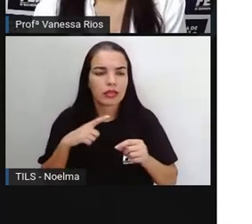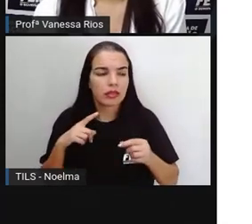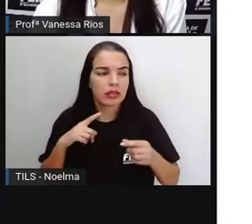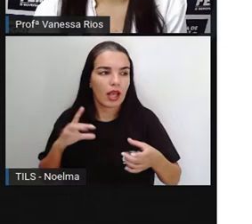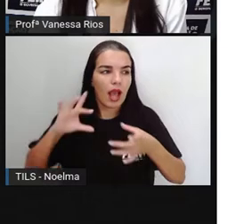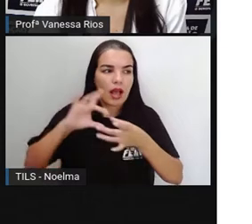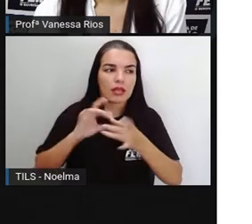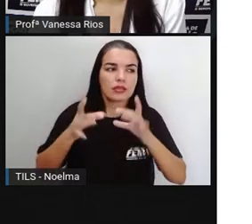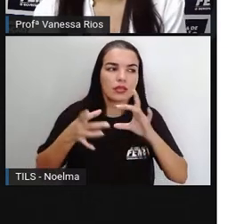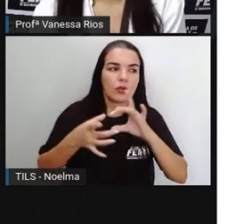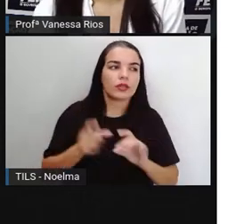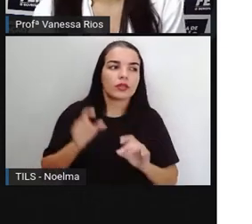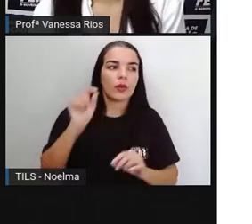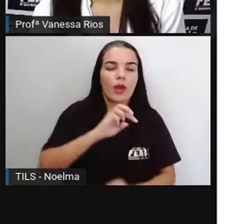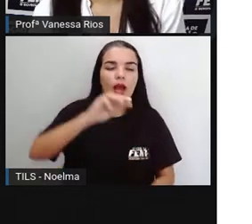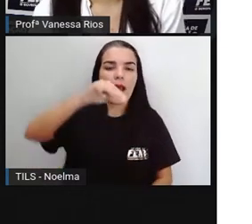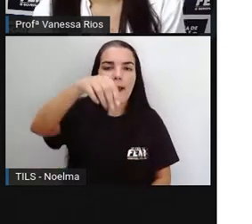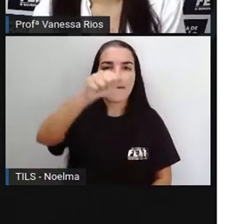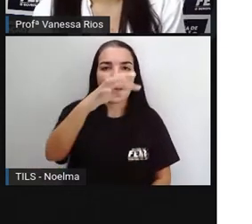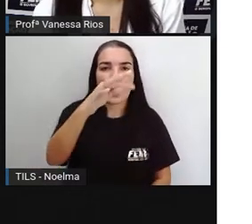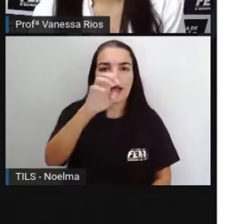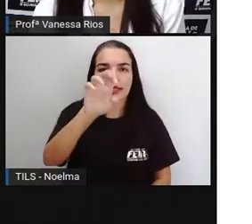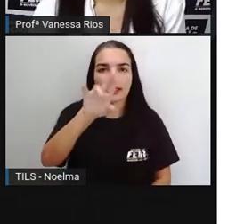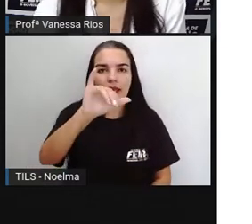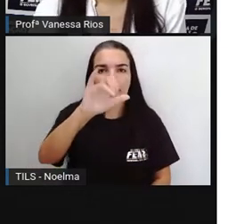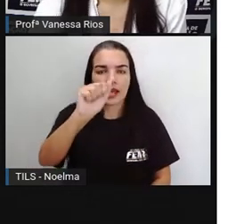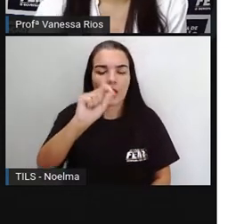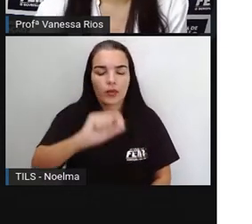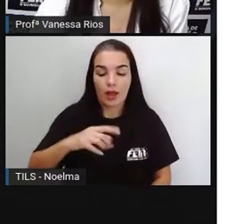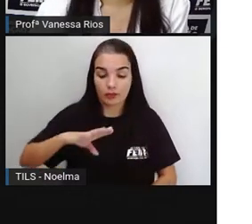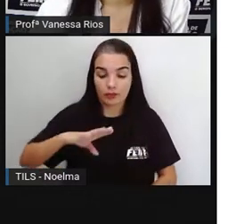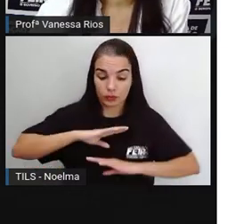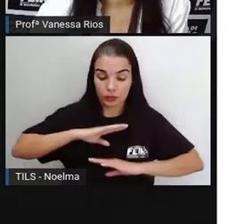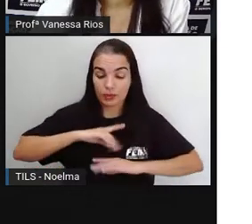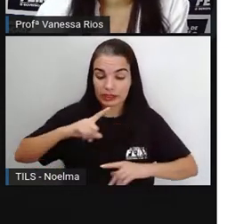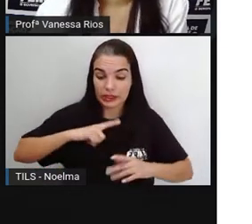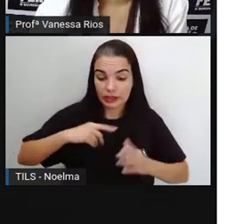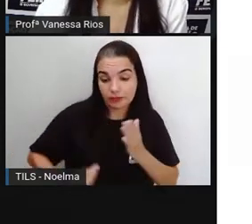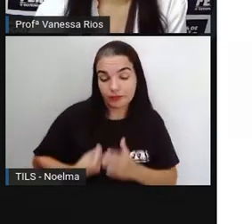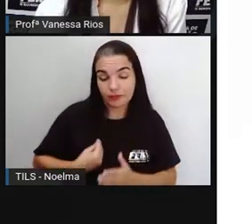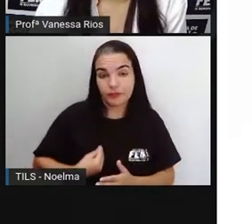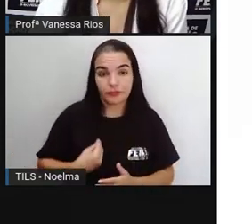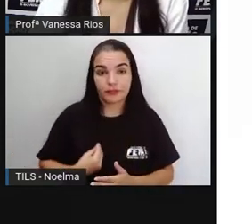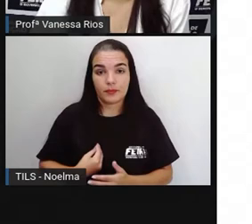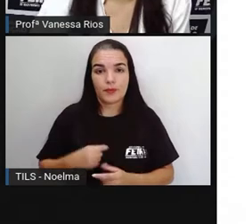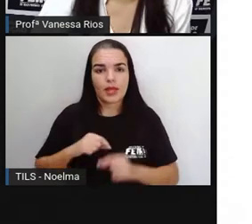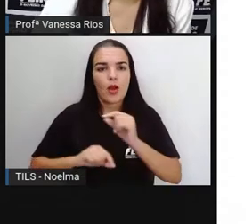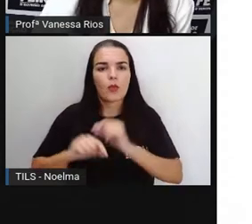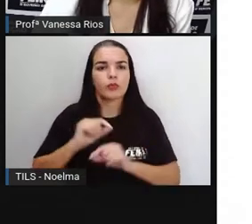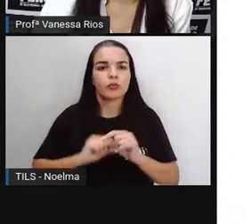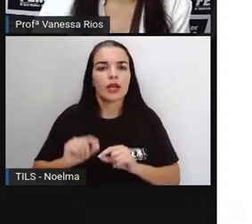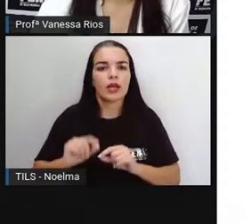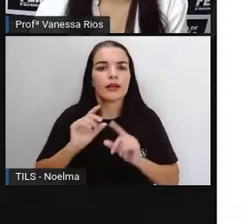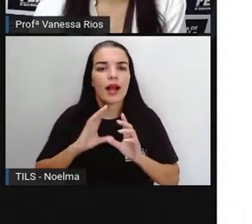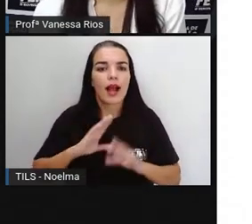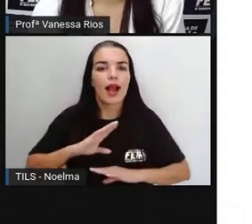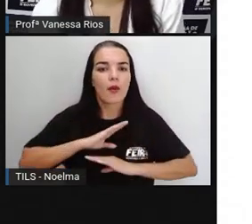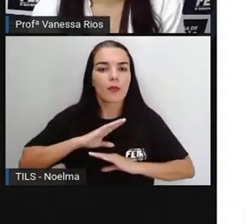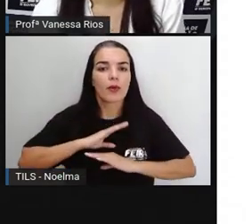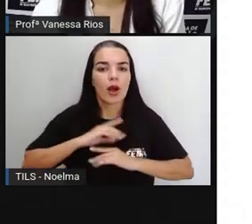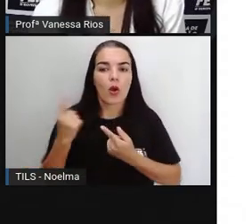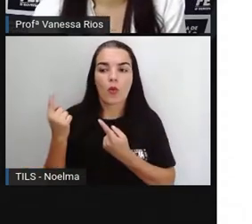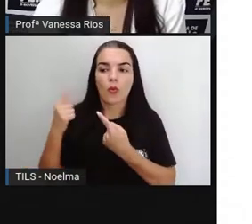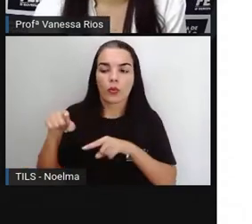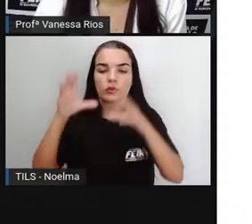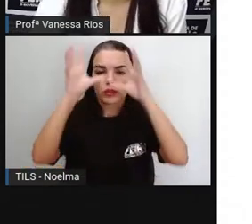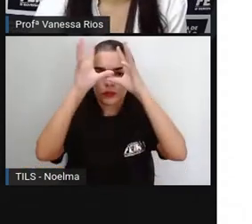à matéria, aquilo com que os corpos são constituídos, que se refere ao corpo em oposição